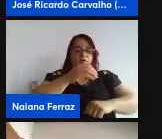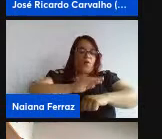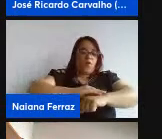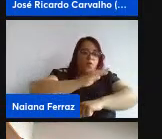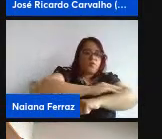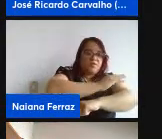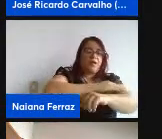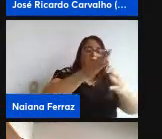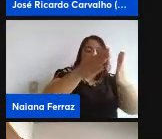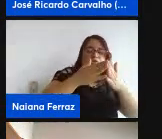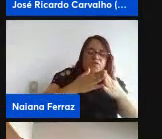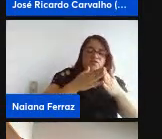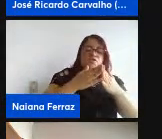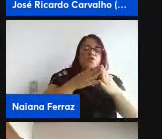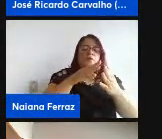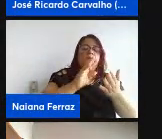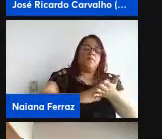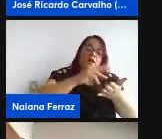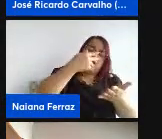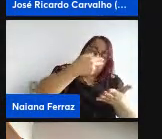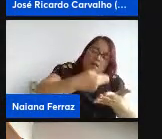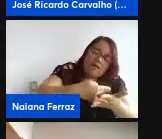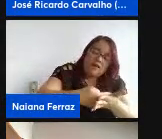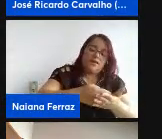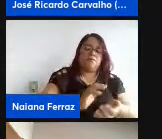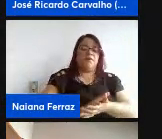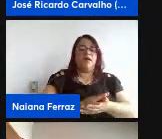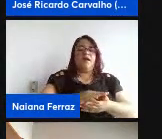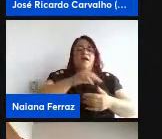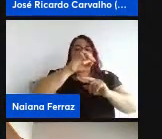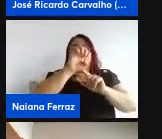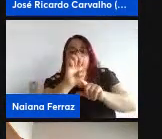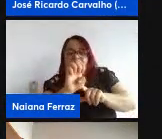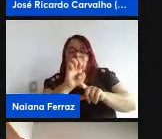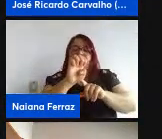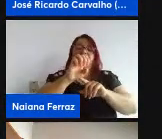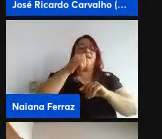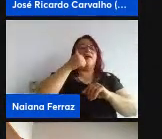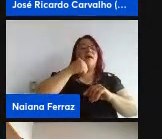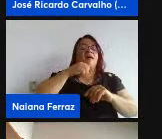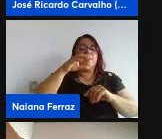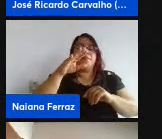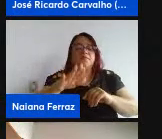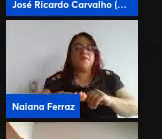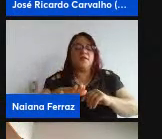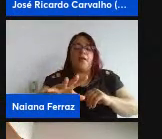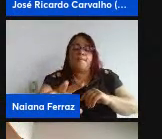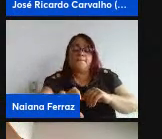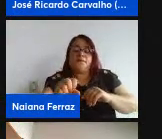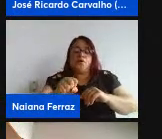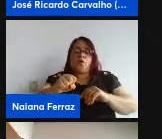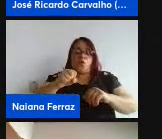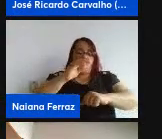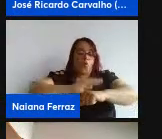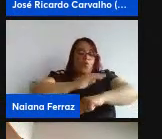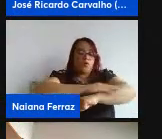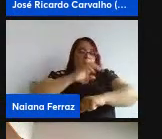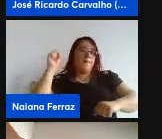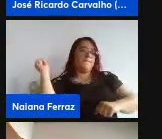na cama. E ela pegou o sapo e jogou na parede. Então, a gente vê aí, né?